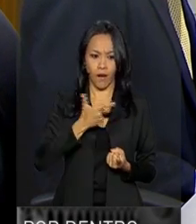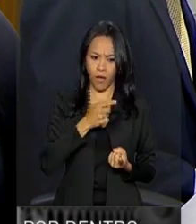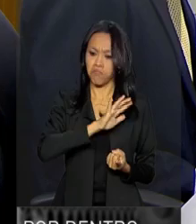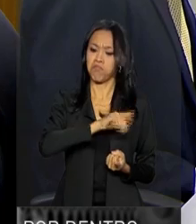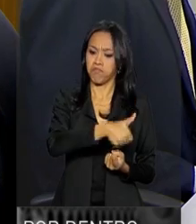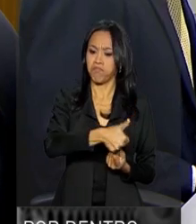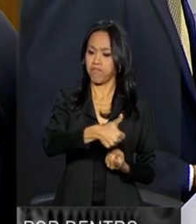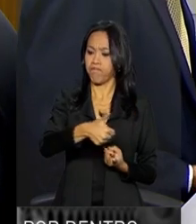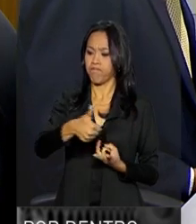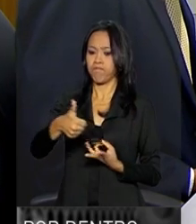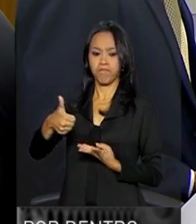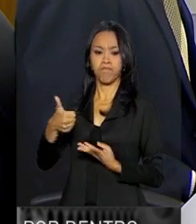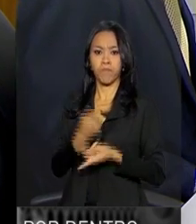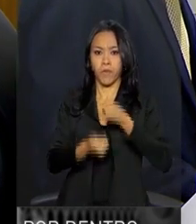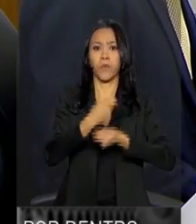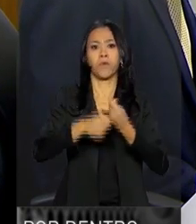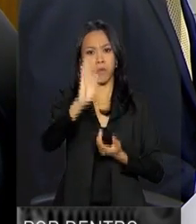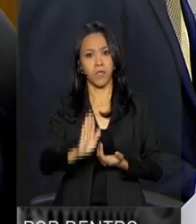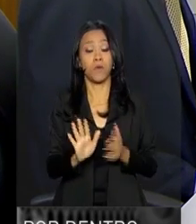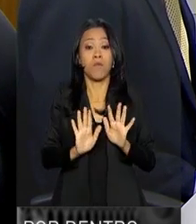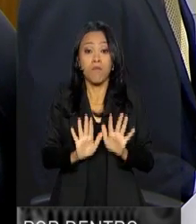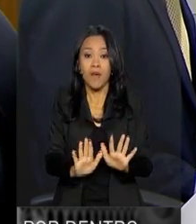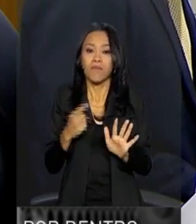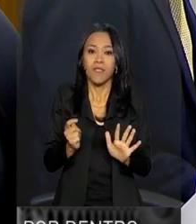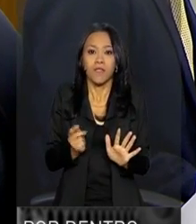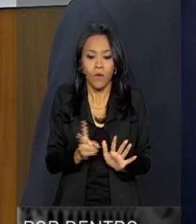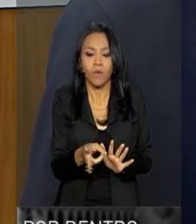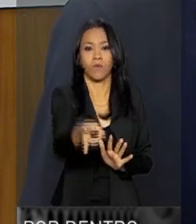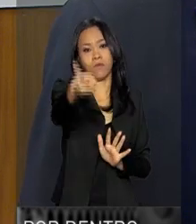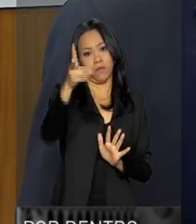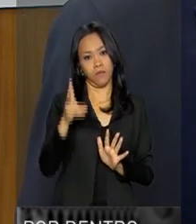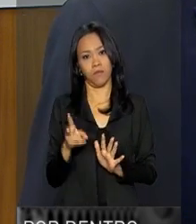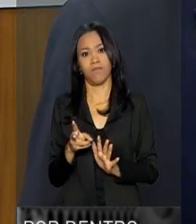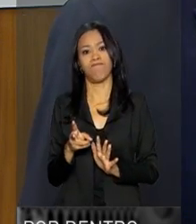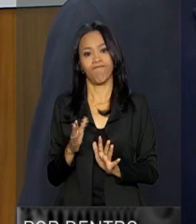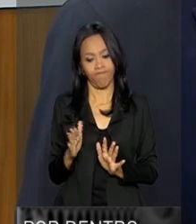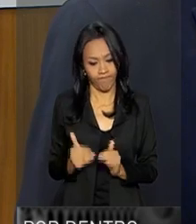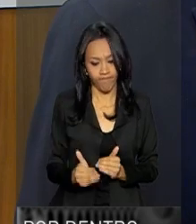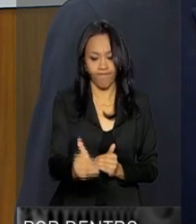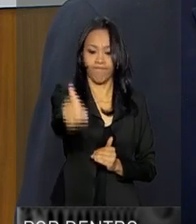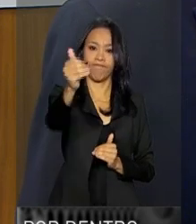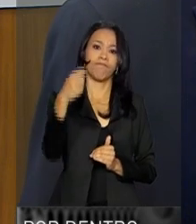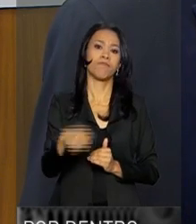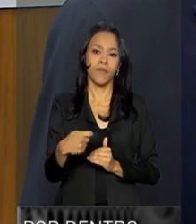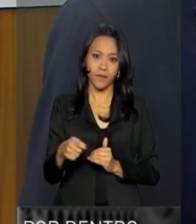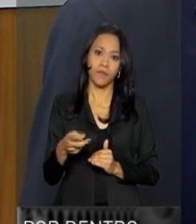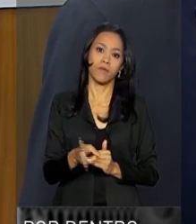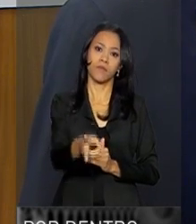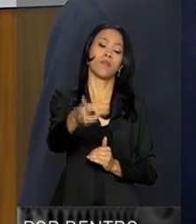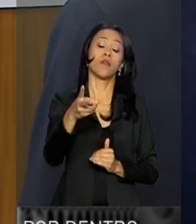brasileira mas isso precisa se consolidar nos próximos os anos para isso nós temos que garantir né pra